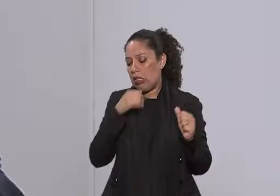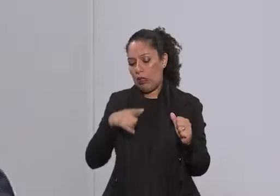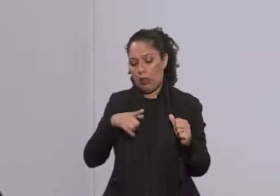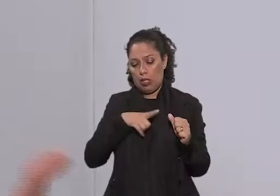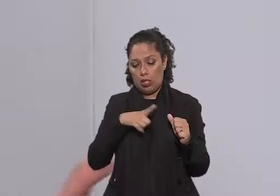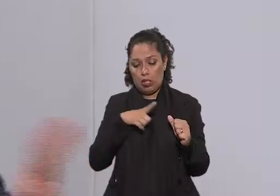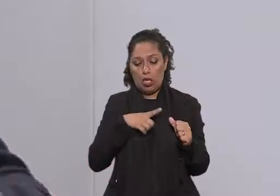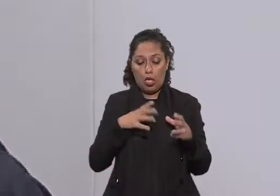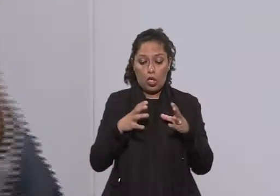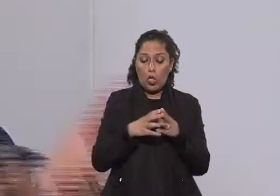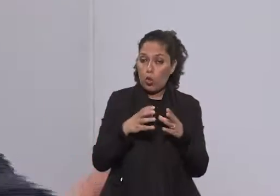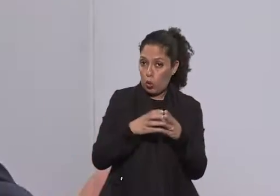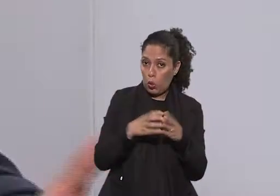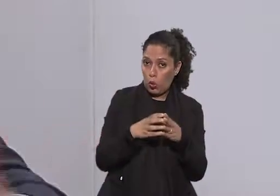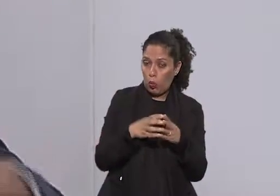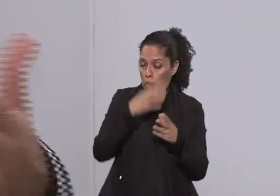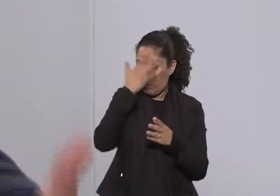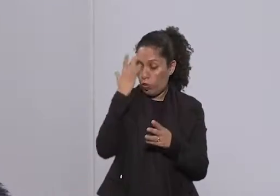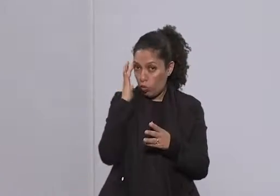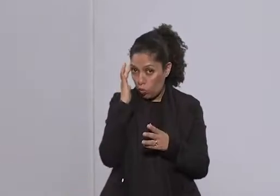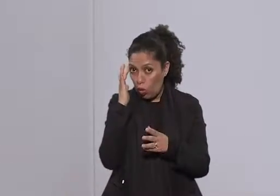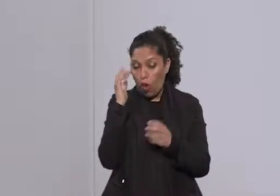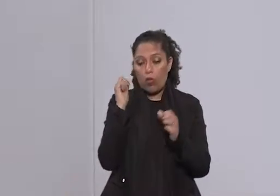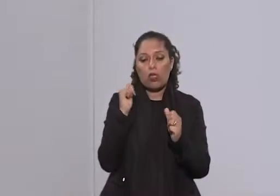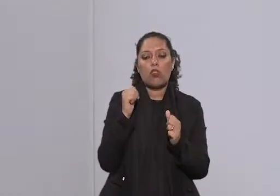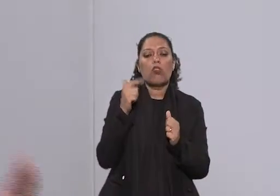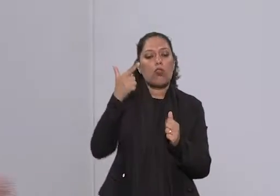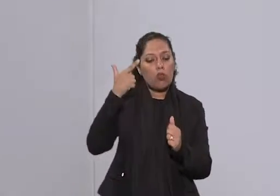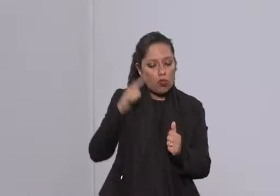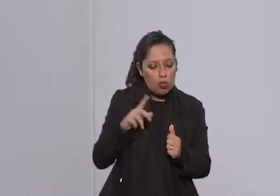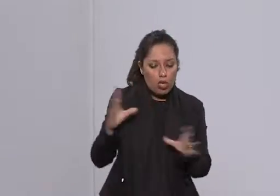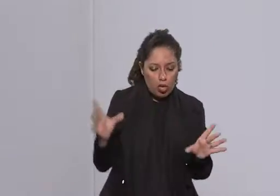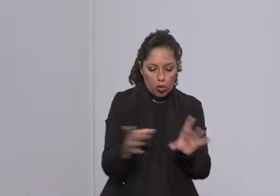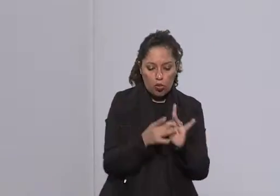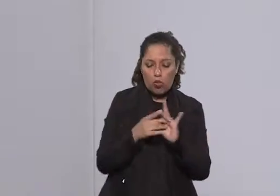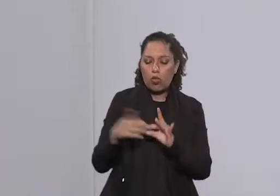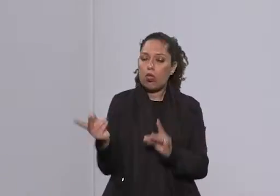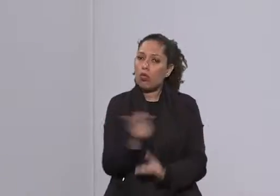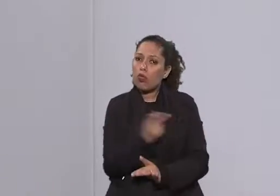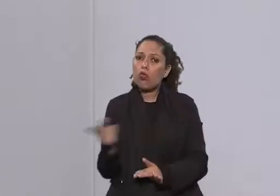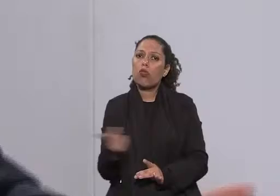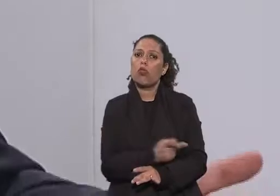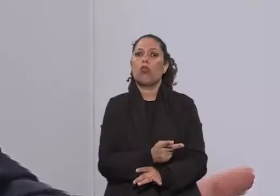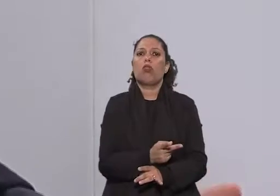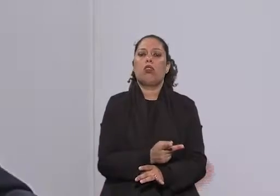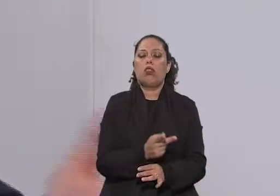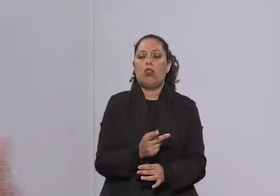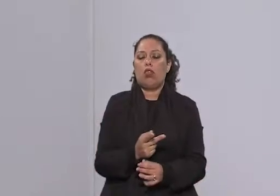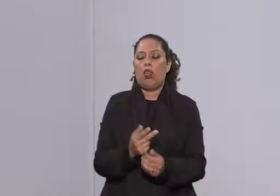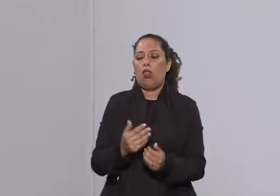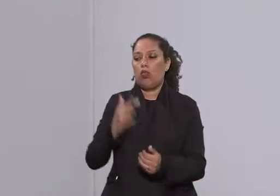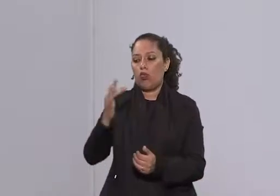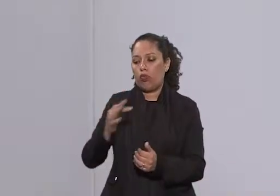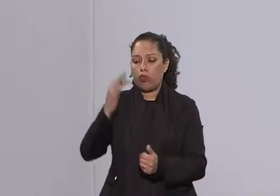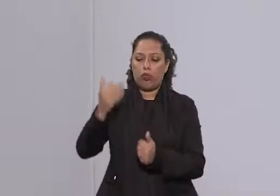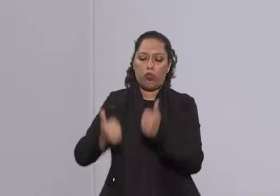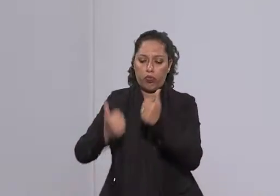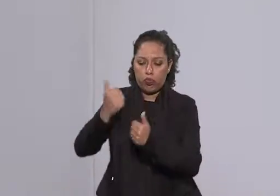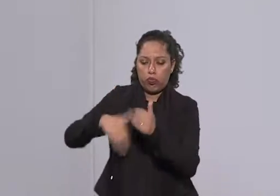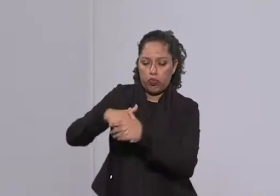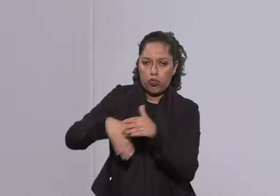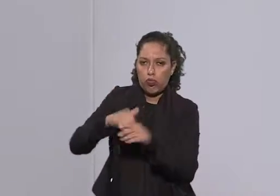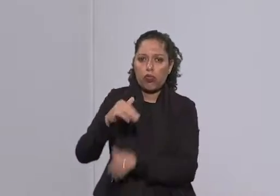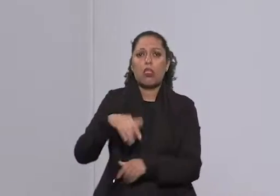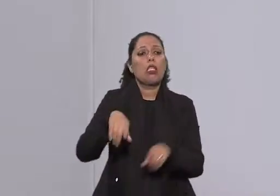fantástico tendo bolsas oportunidade de estudo para você conseguir casar as duas coisas e com isso eventualmente até